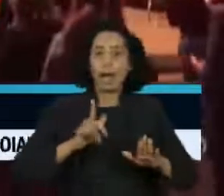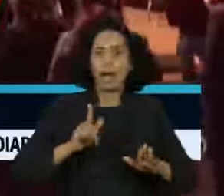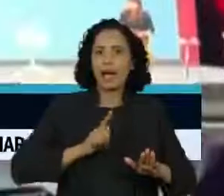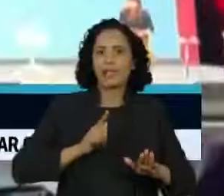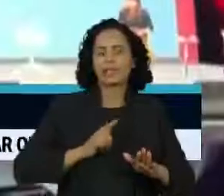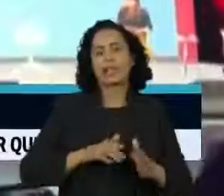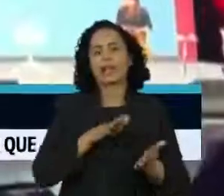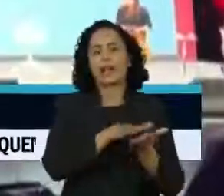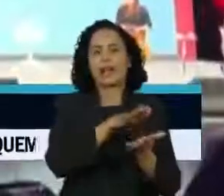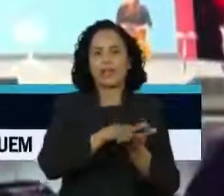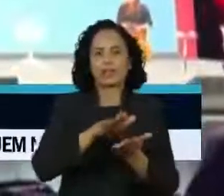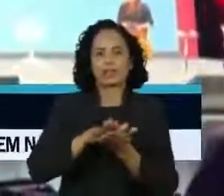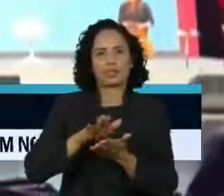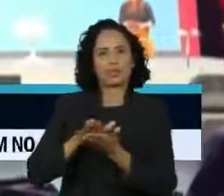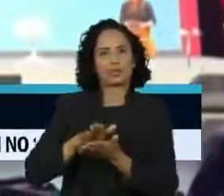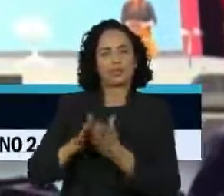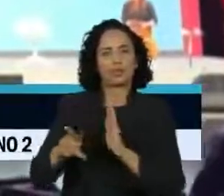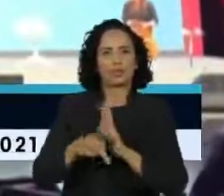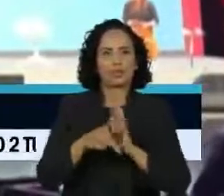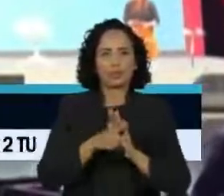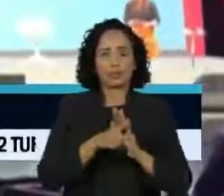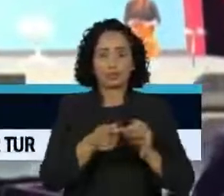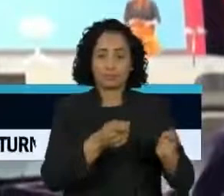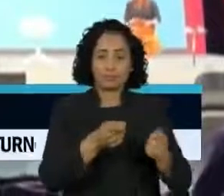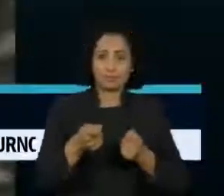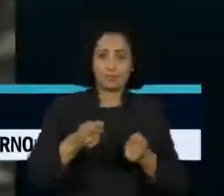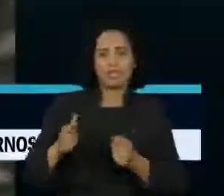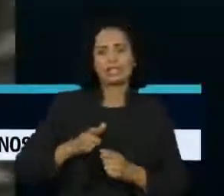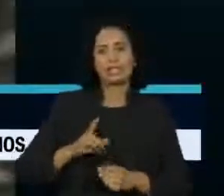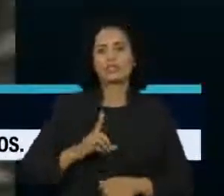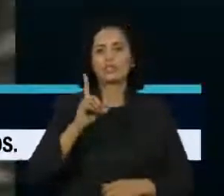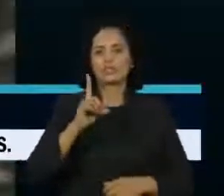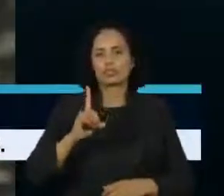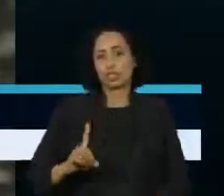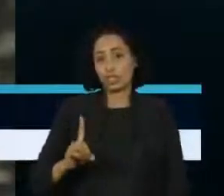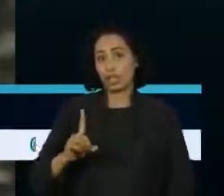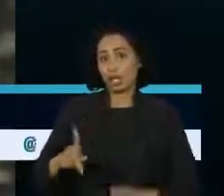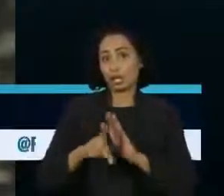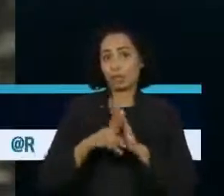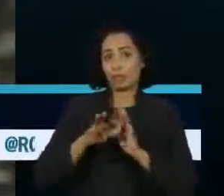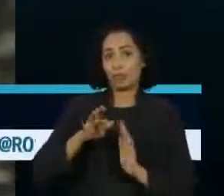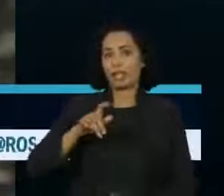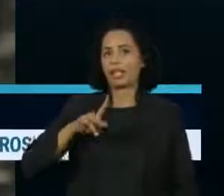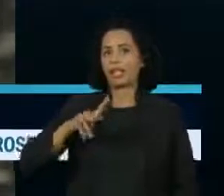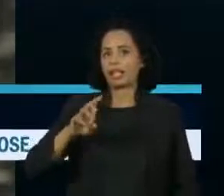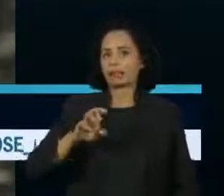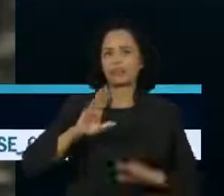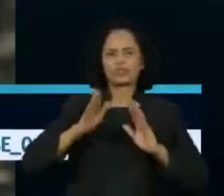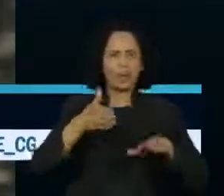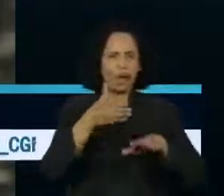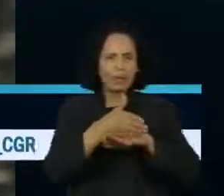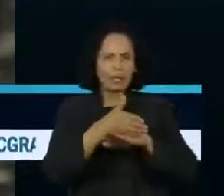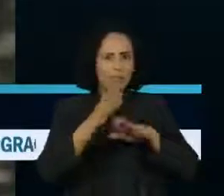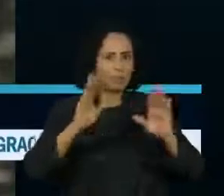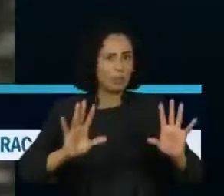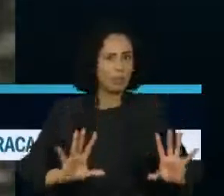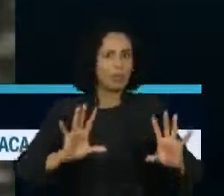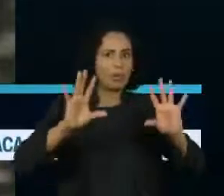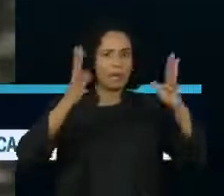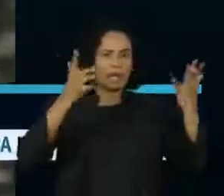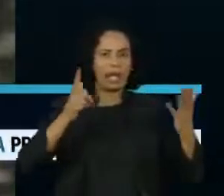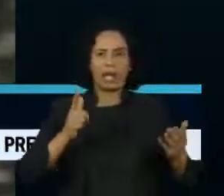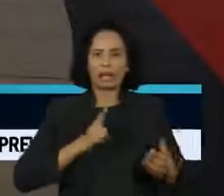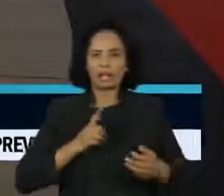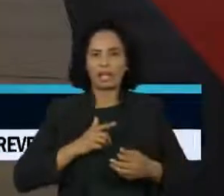Jung Europa. A empresa é dirigida por um ultradireitista, Philip Stein, que já participou até de um evento que reuniu neofascistas